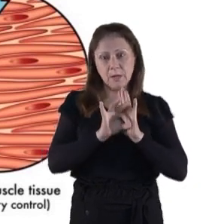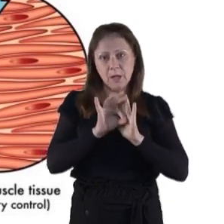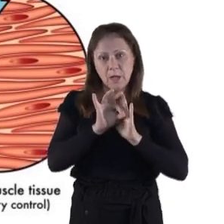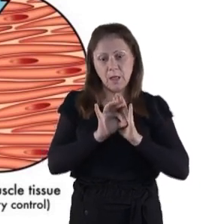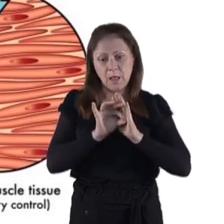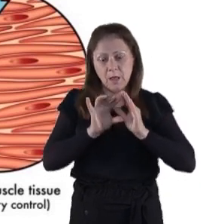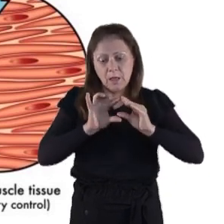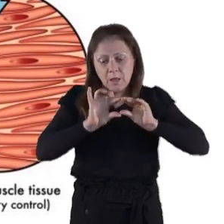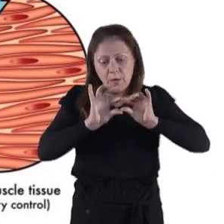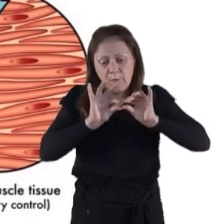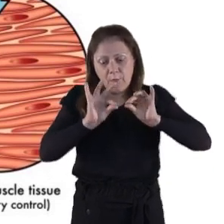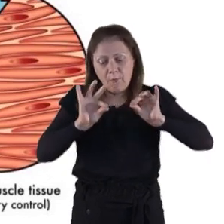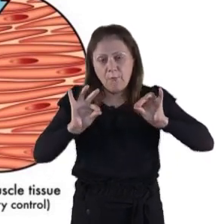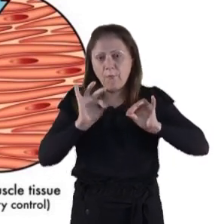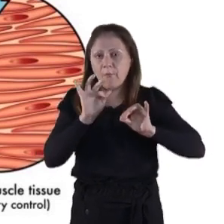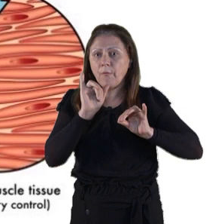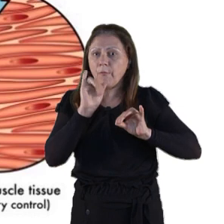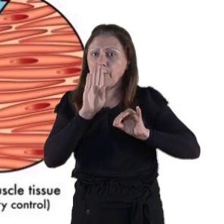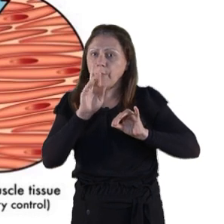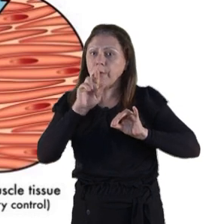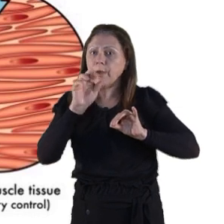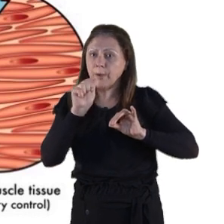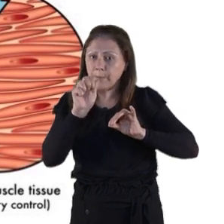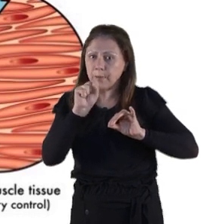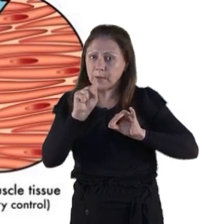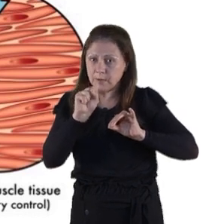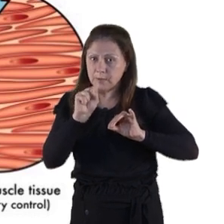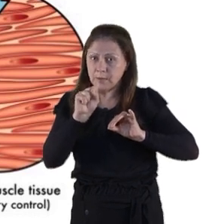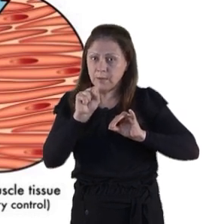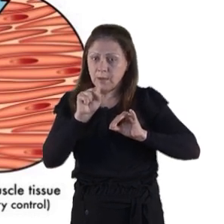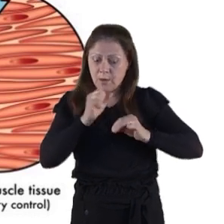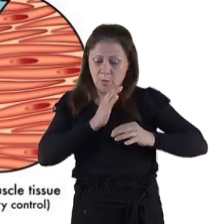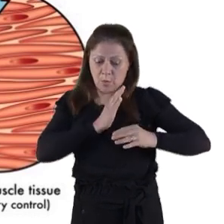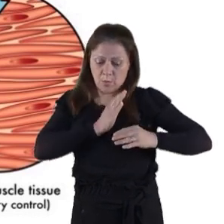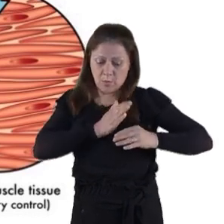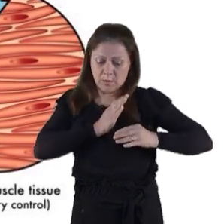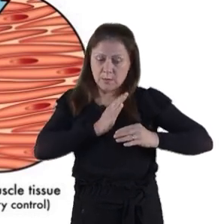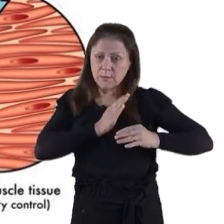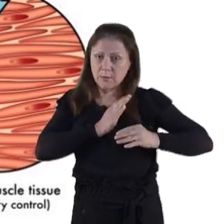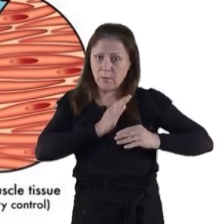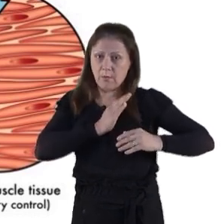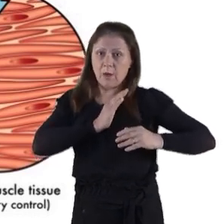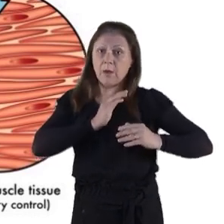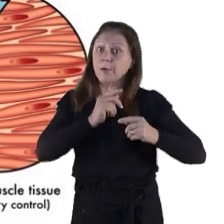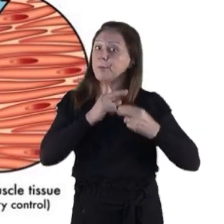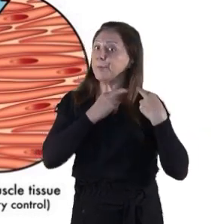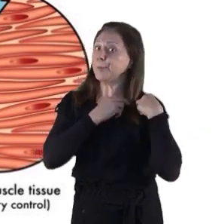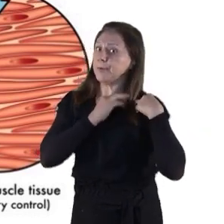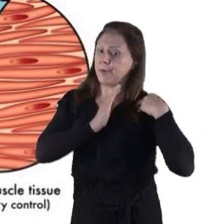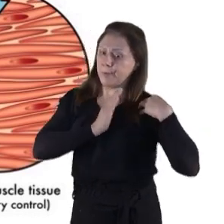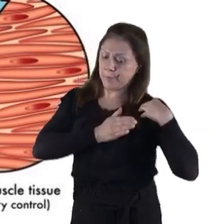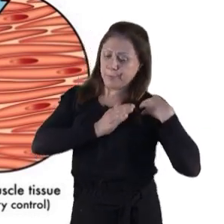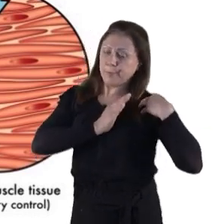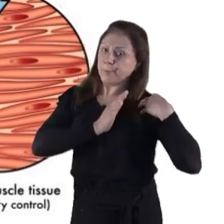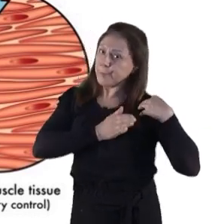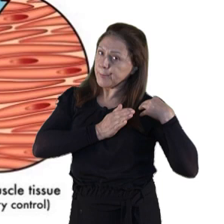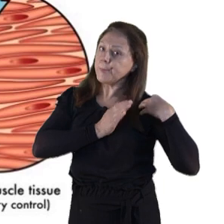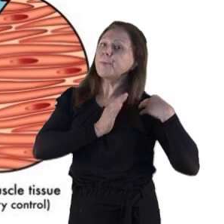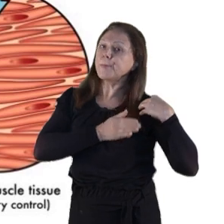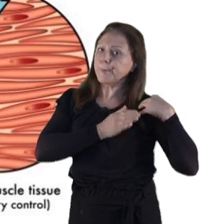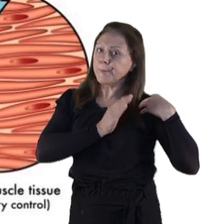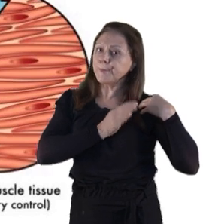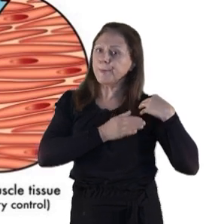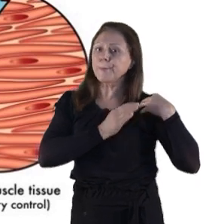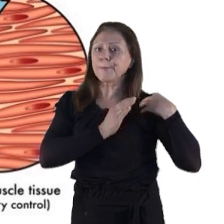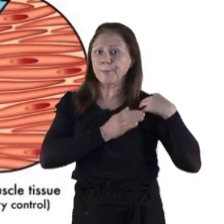que vão conseguir sustentar esse movimento. Então, por exemplo, o tecido cardíaco, ele vai ser responsável pelo batimento do coração, muscular cardíaco,